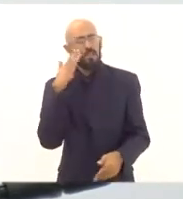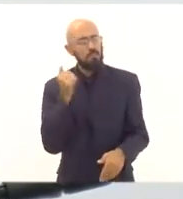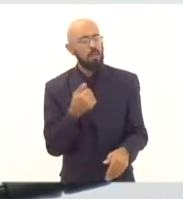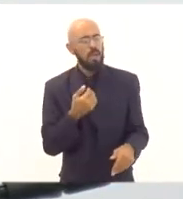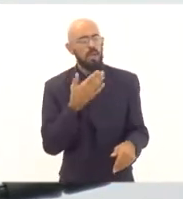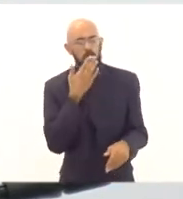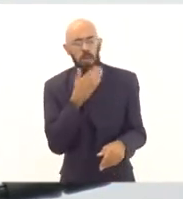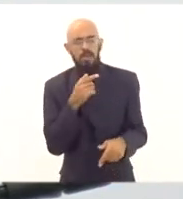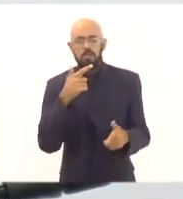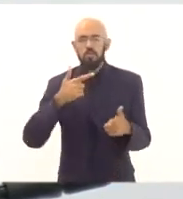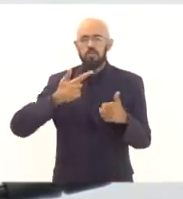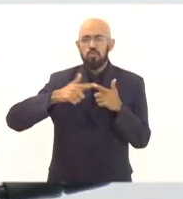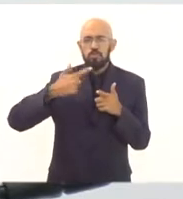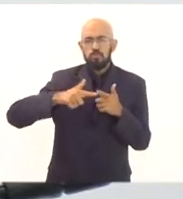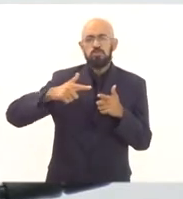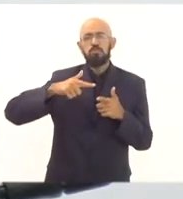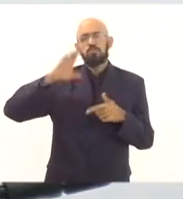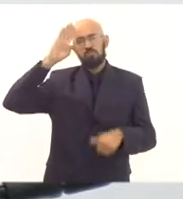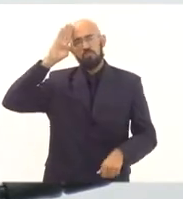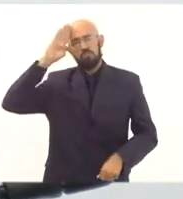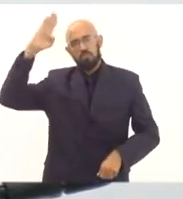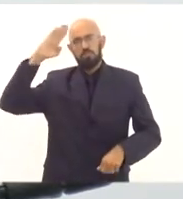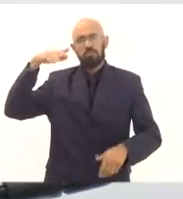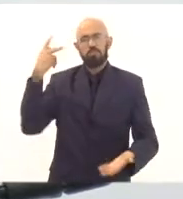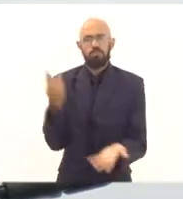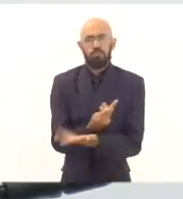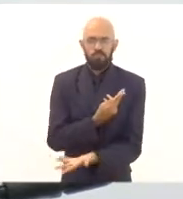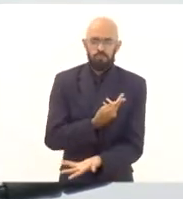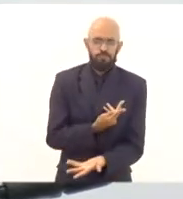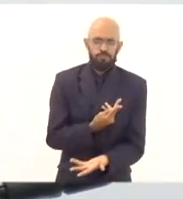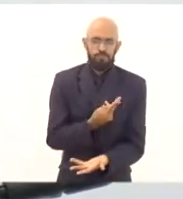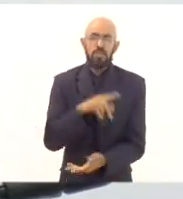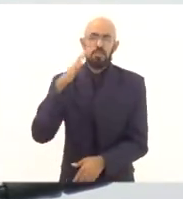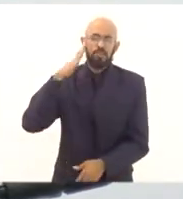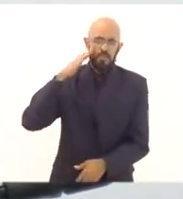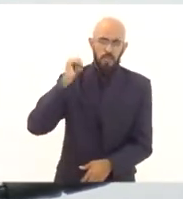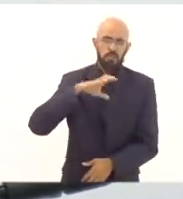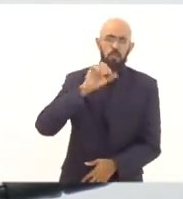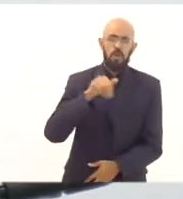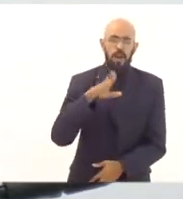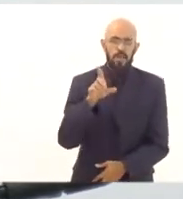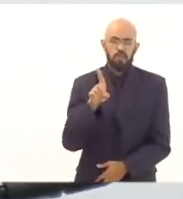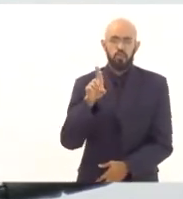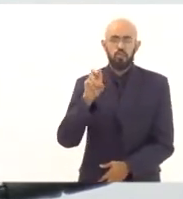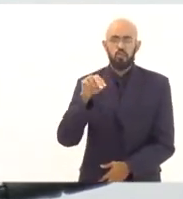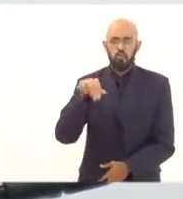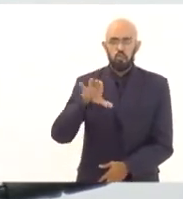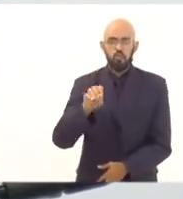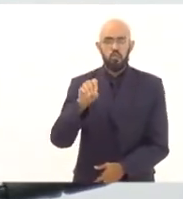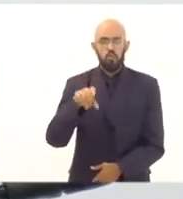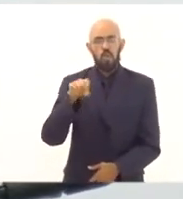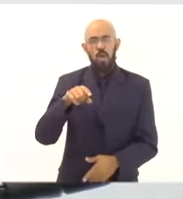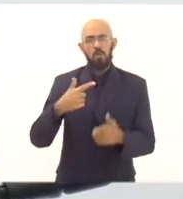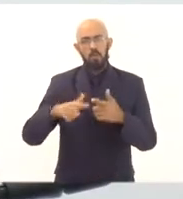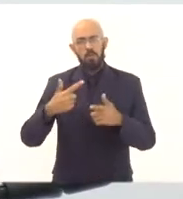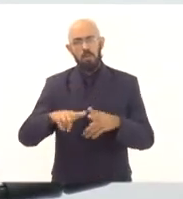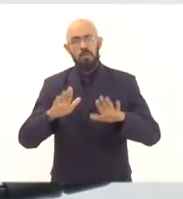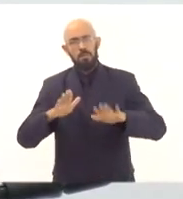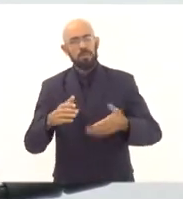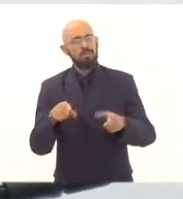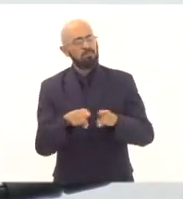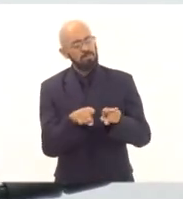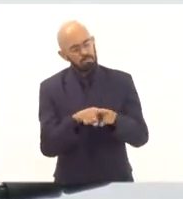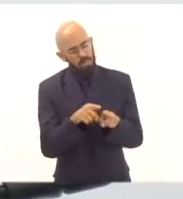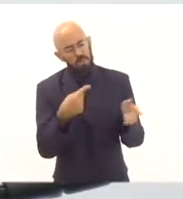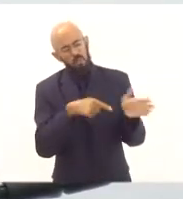nessa para além do CAD único já entendemos que este é um problema mas como o Governo do Estado está resolvendo